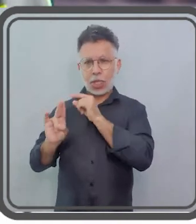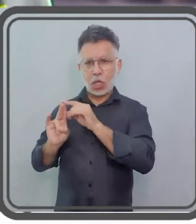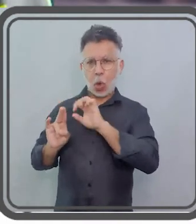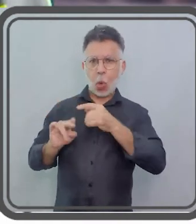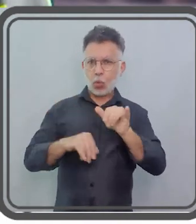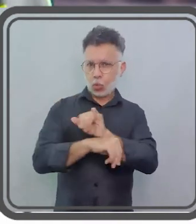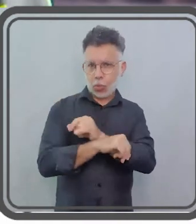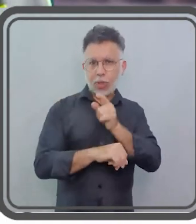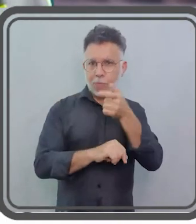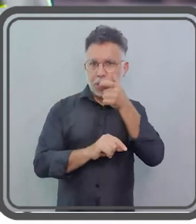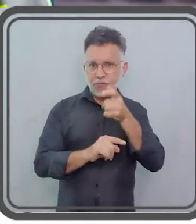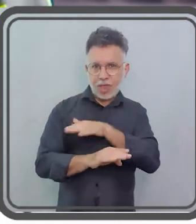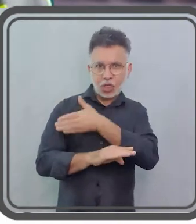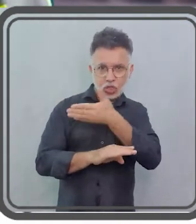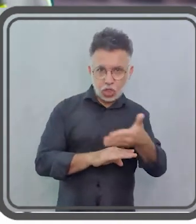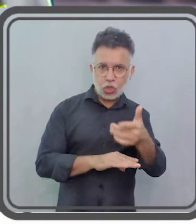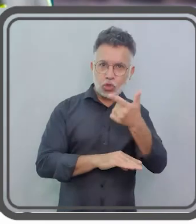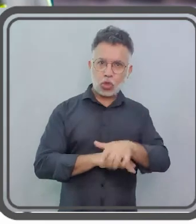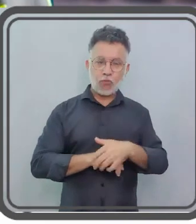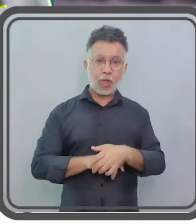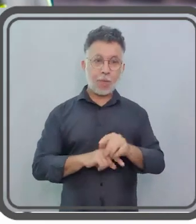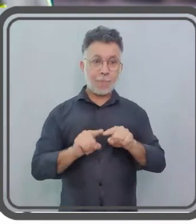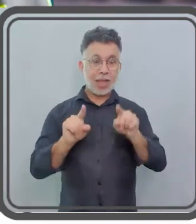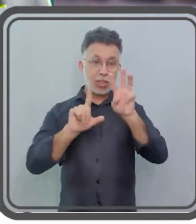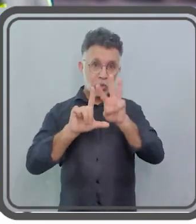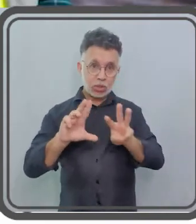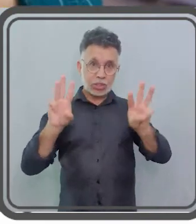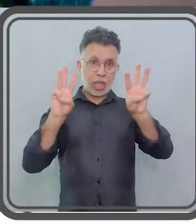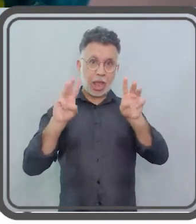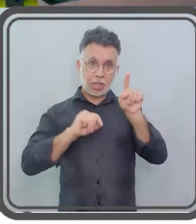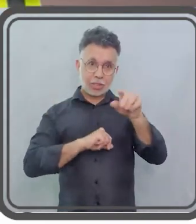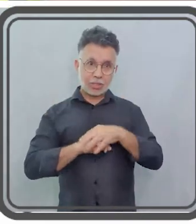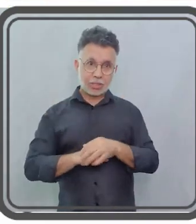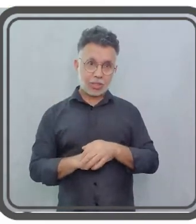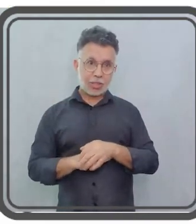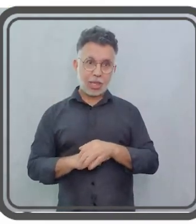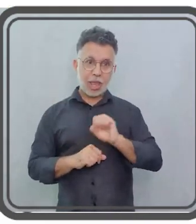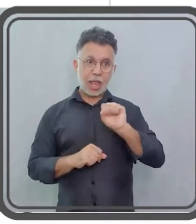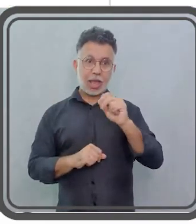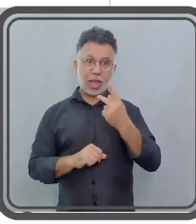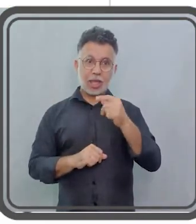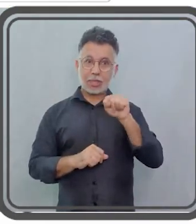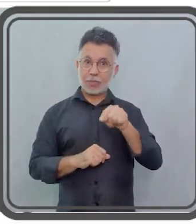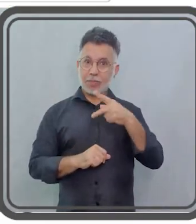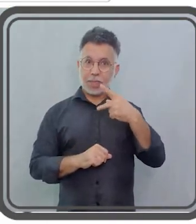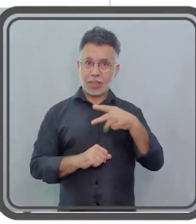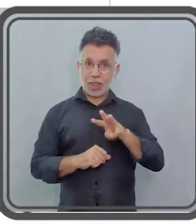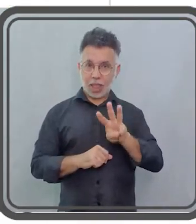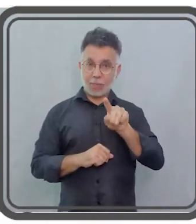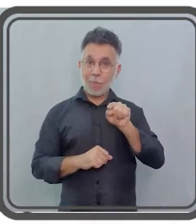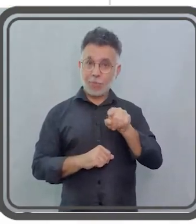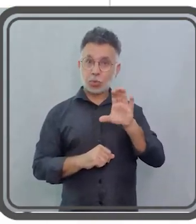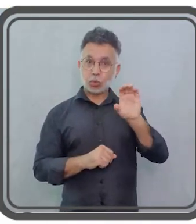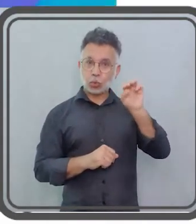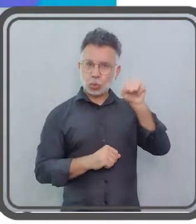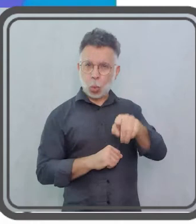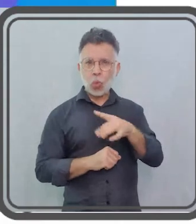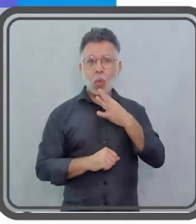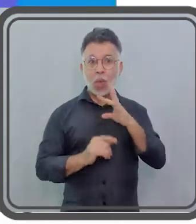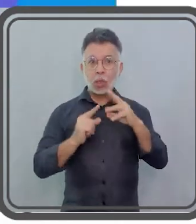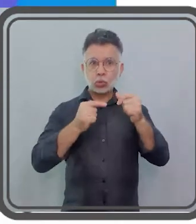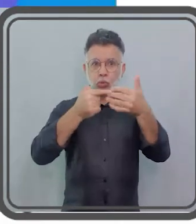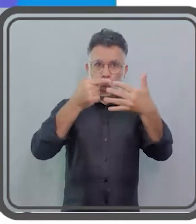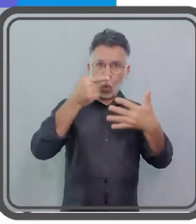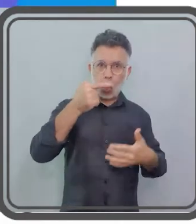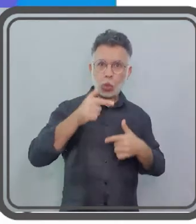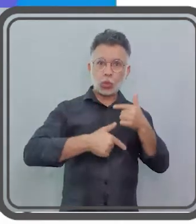mesmo link. Mas o site da HSPW, então hspw.com, você conhece todos os serviços da HSPW, né? Tudo que a gente falou um pouquinho da live. E